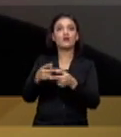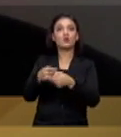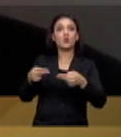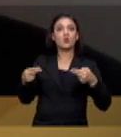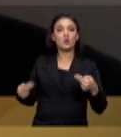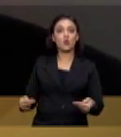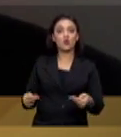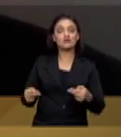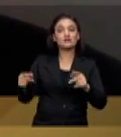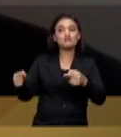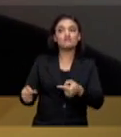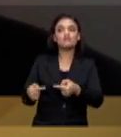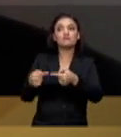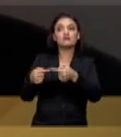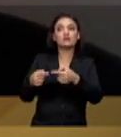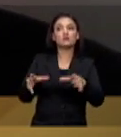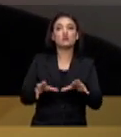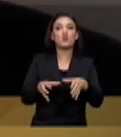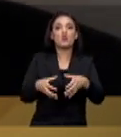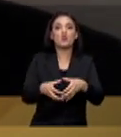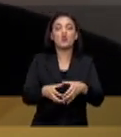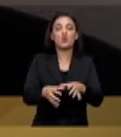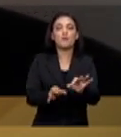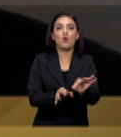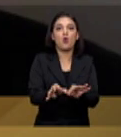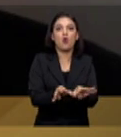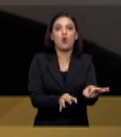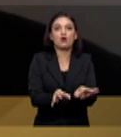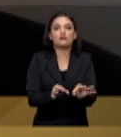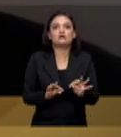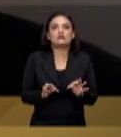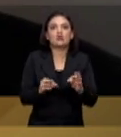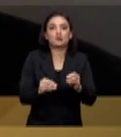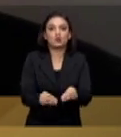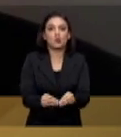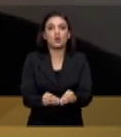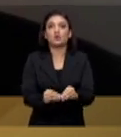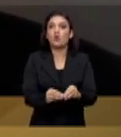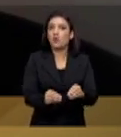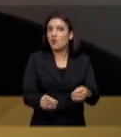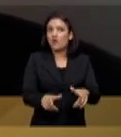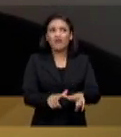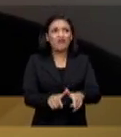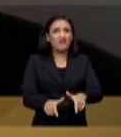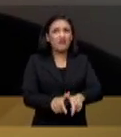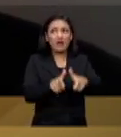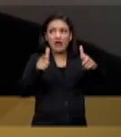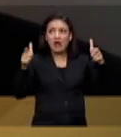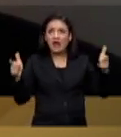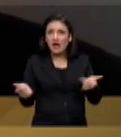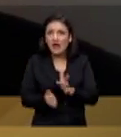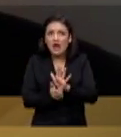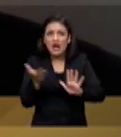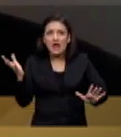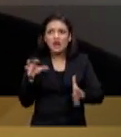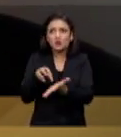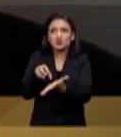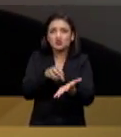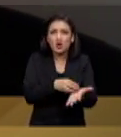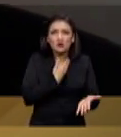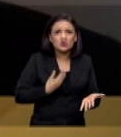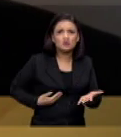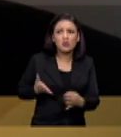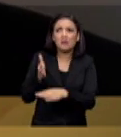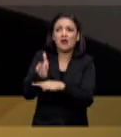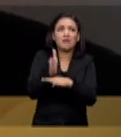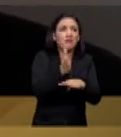com a figura central do grupo criminoso organizado, com ampla atuação nos diversos órgãos públicos pelos